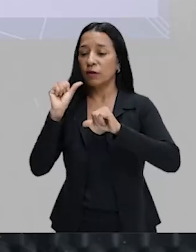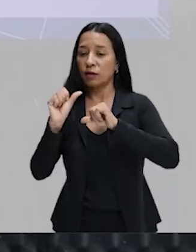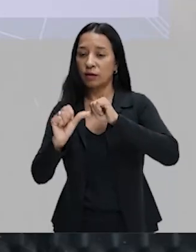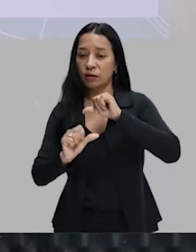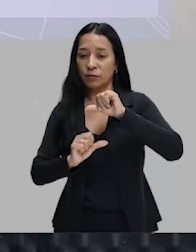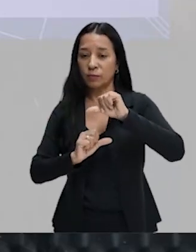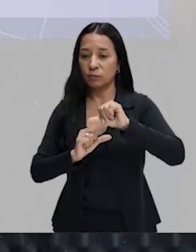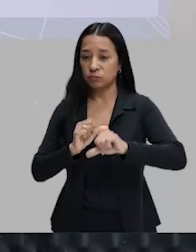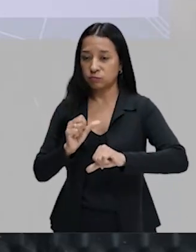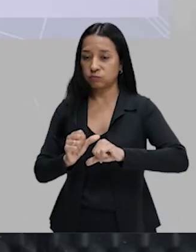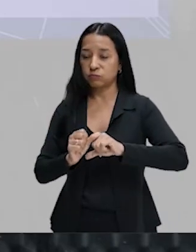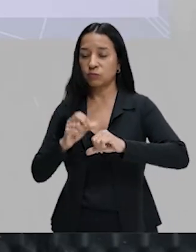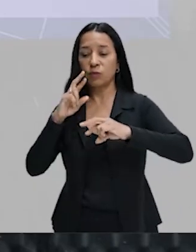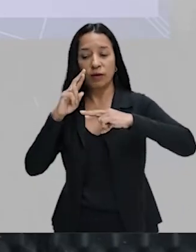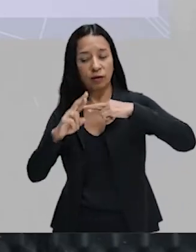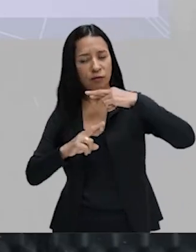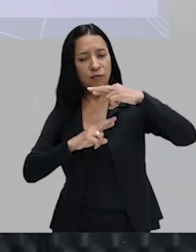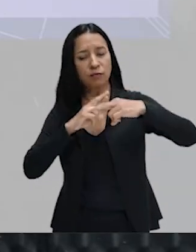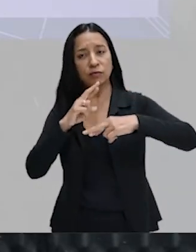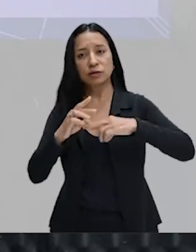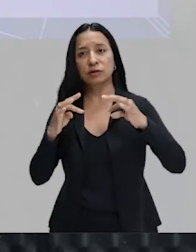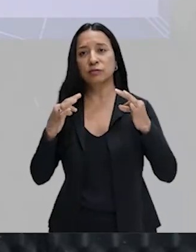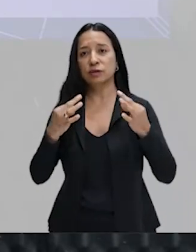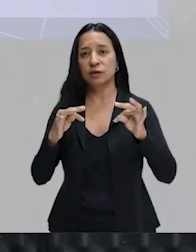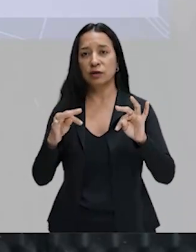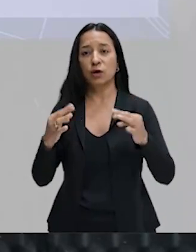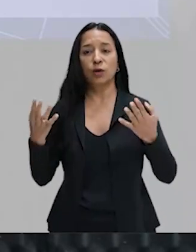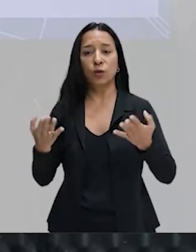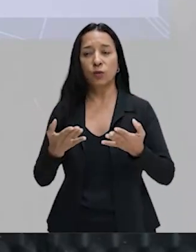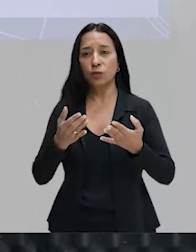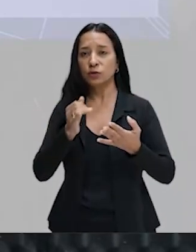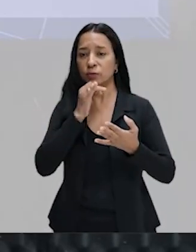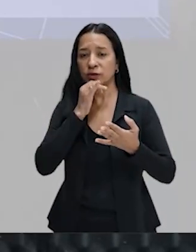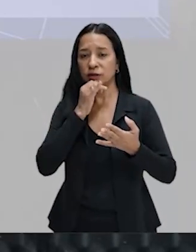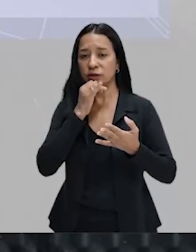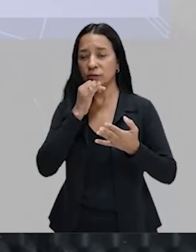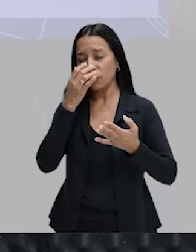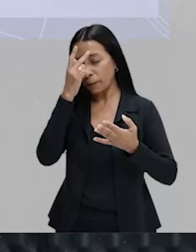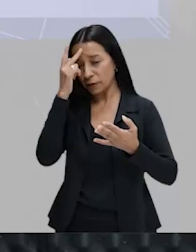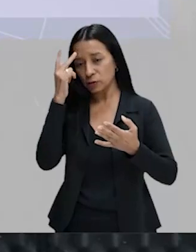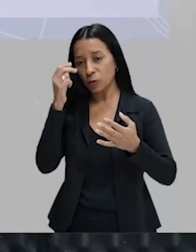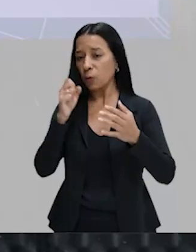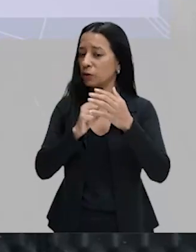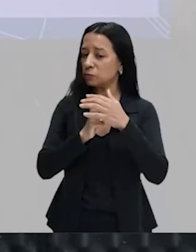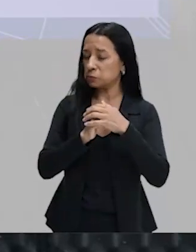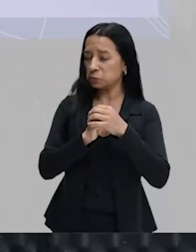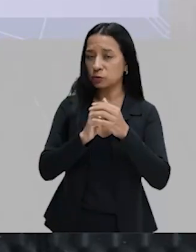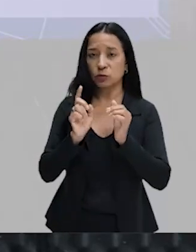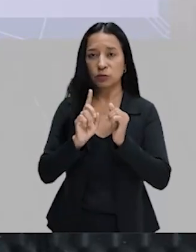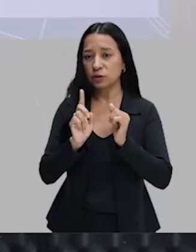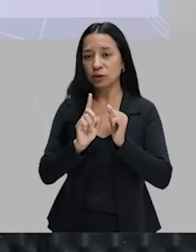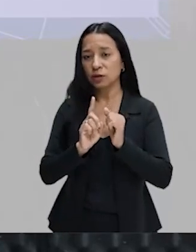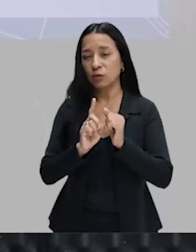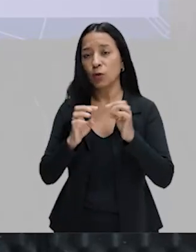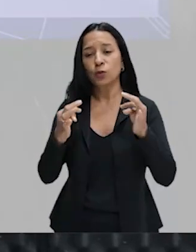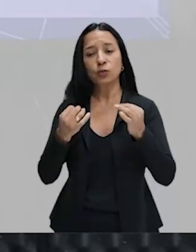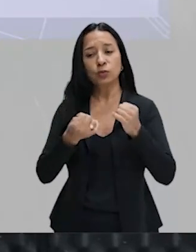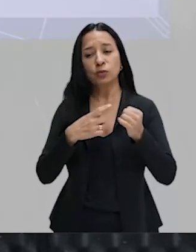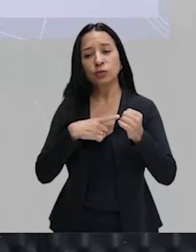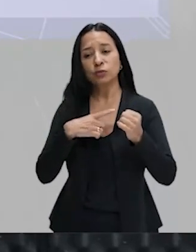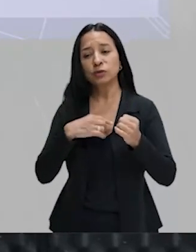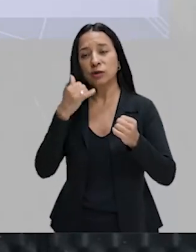Hoje em dia, ninguém mais se esconde de ninguém, porque todo mundo tem um smartphone de última